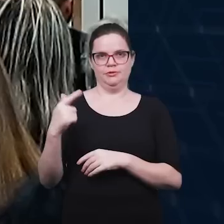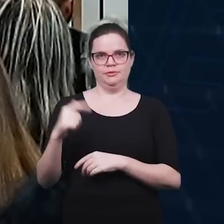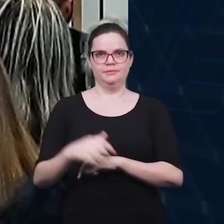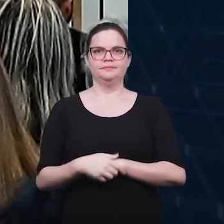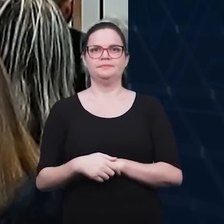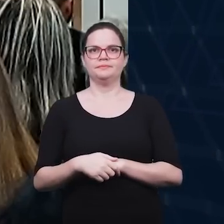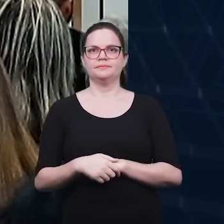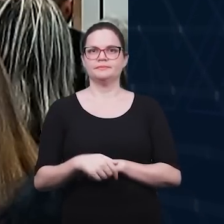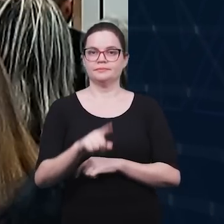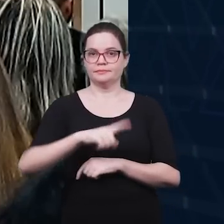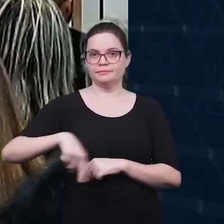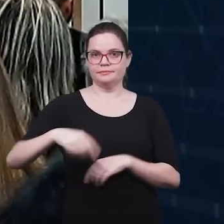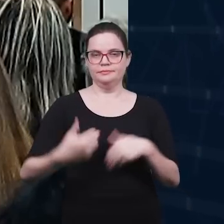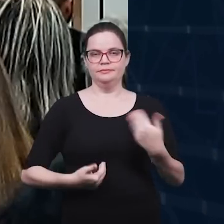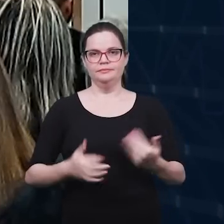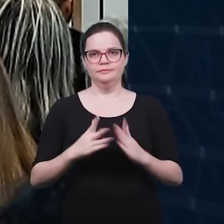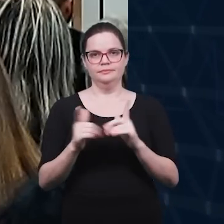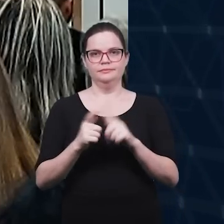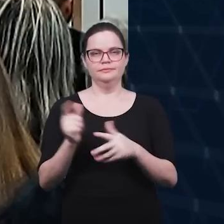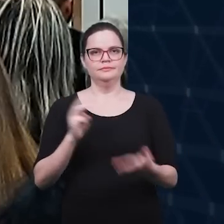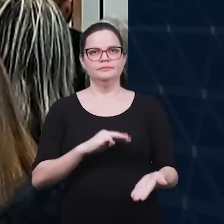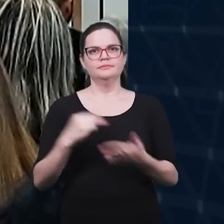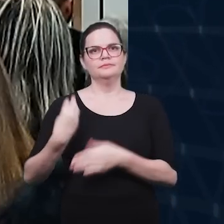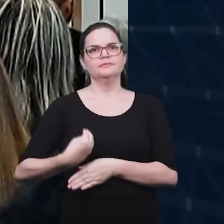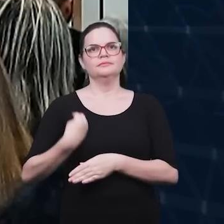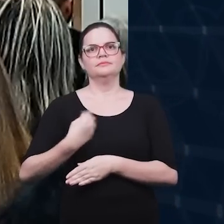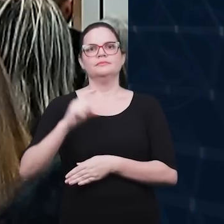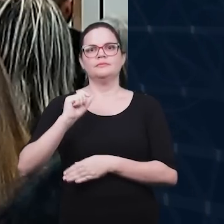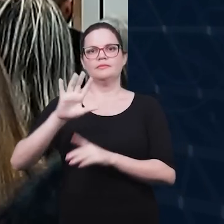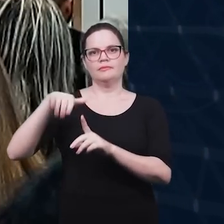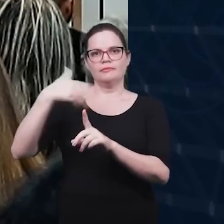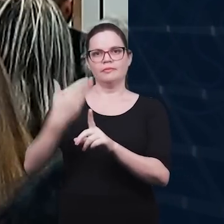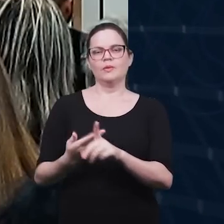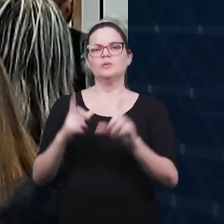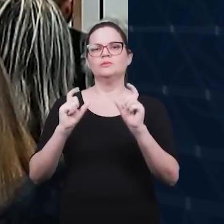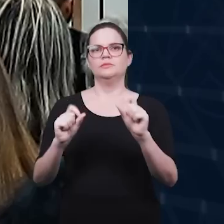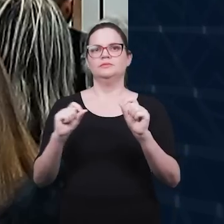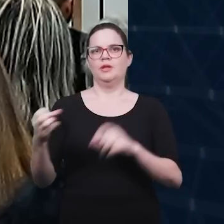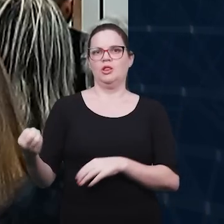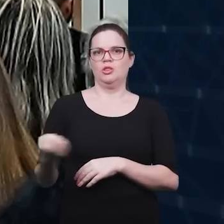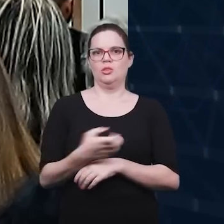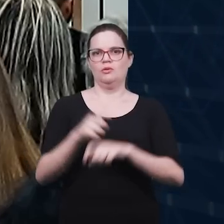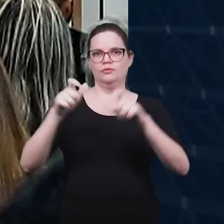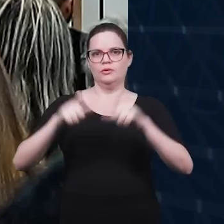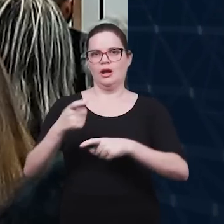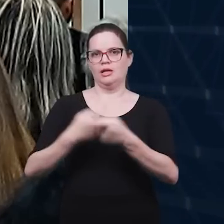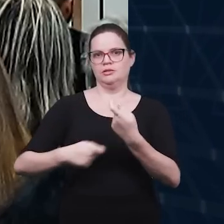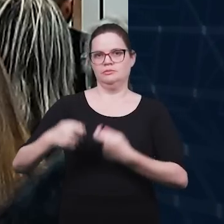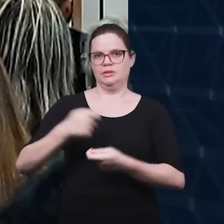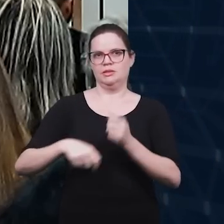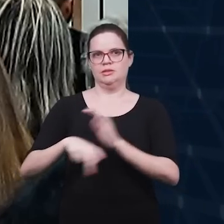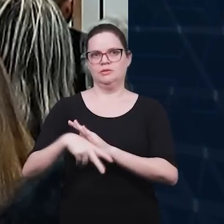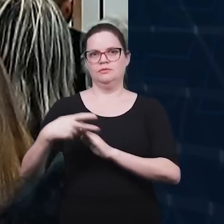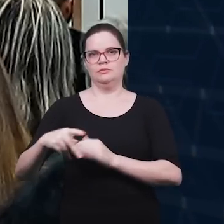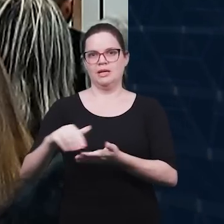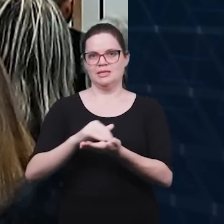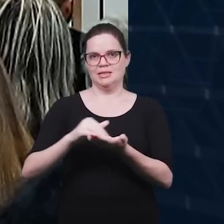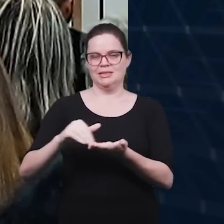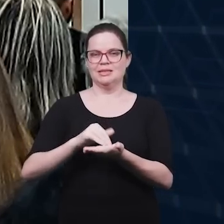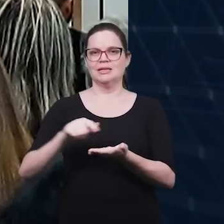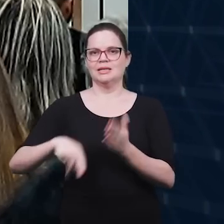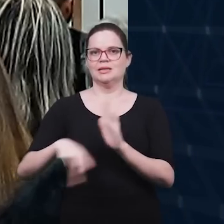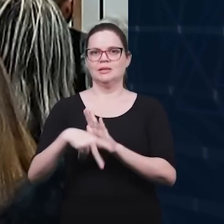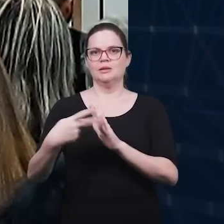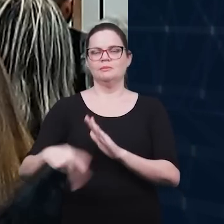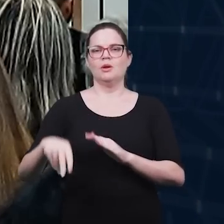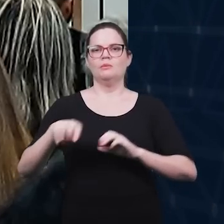Goiânia. Membros da Igreja Cristã Maranata participaram da solenidade de entrega da nova sede administrativa da Secretaria